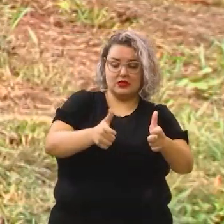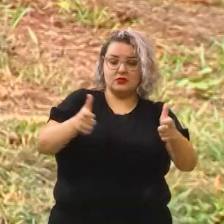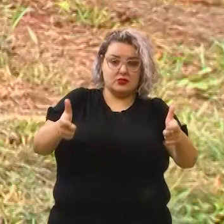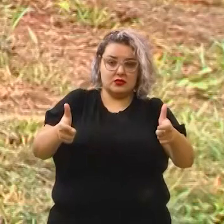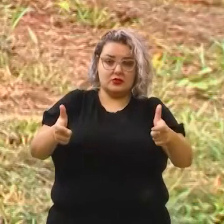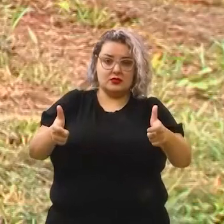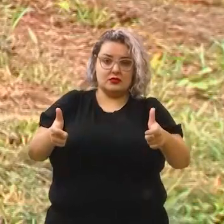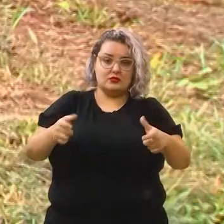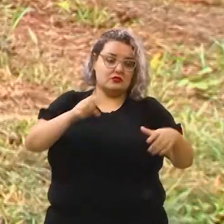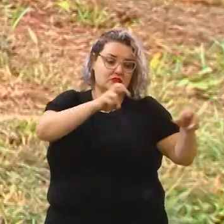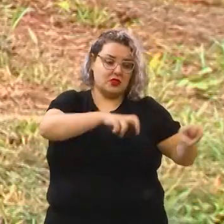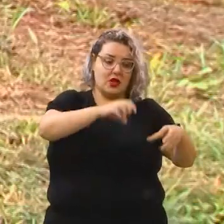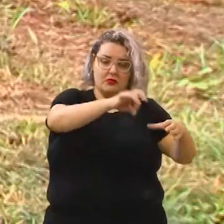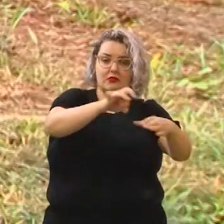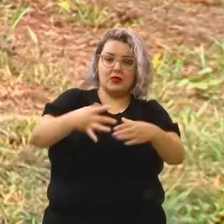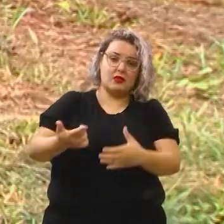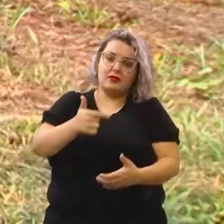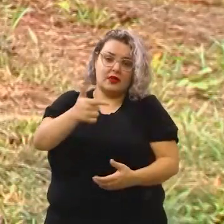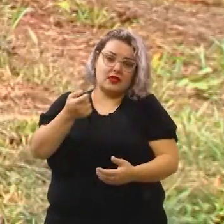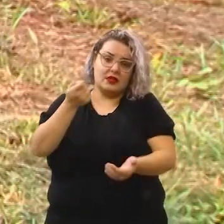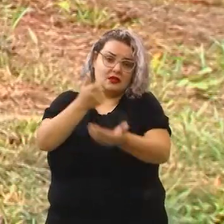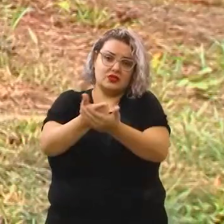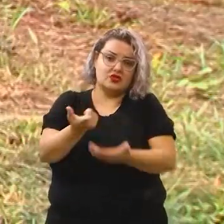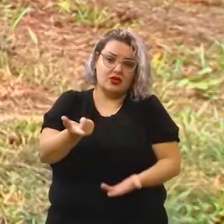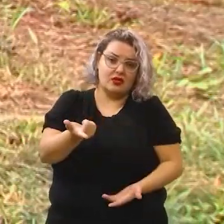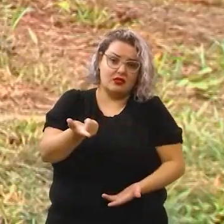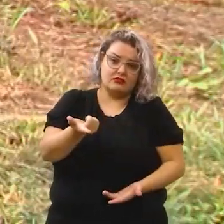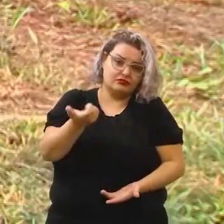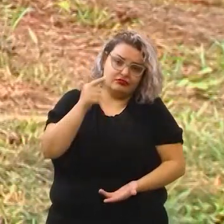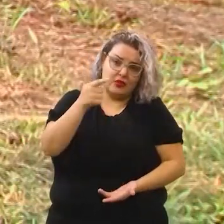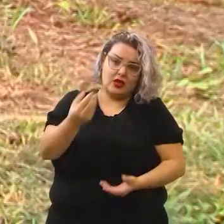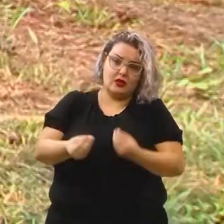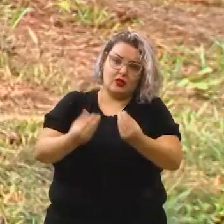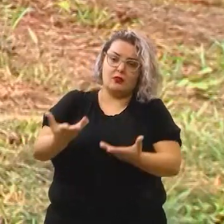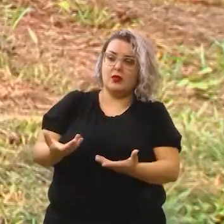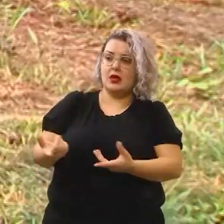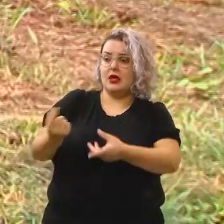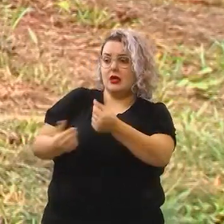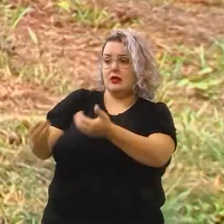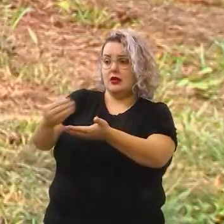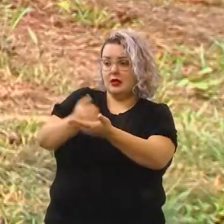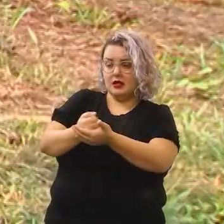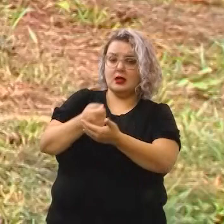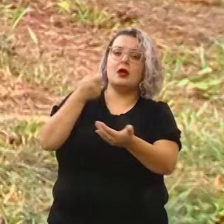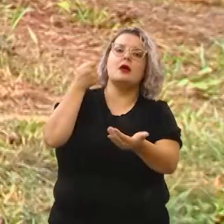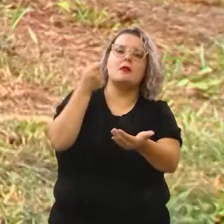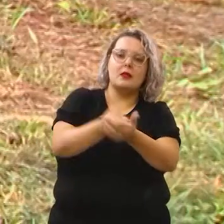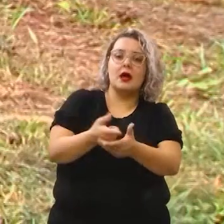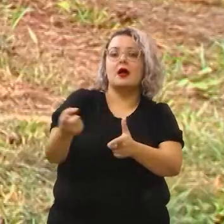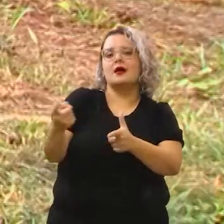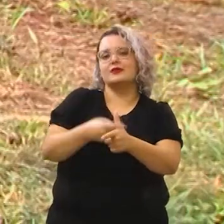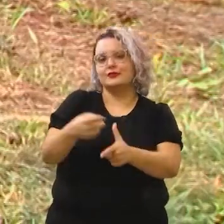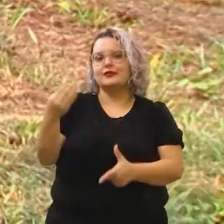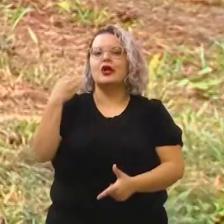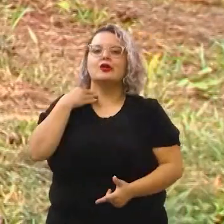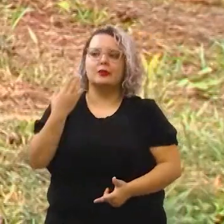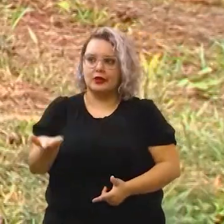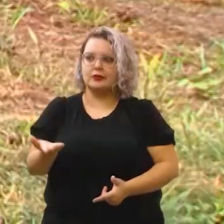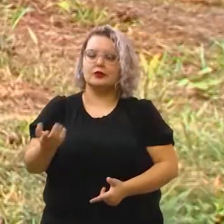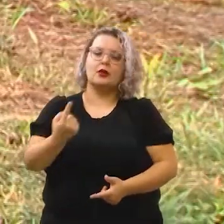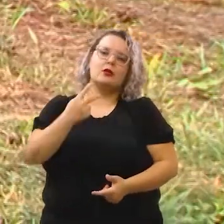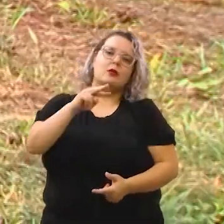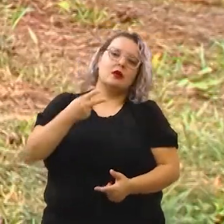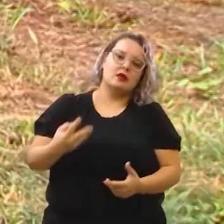isso, né? Às vezes ele põe aqui, ele planta para pagar a dívida que ele tem no banco ali. Então, uma vez que